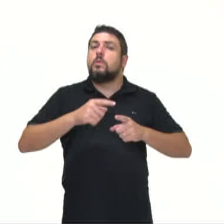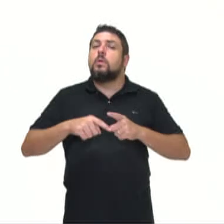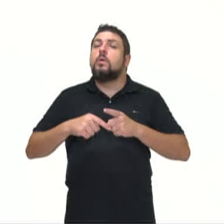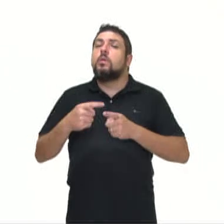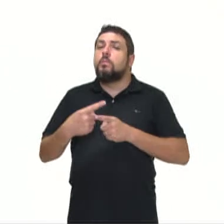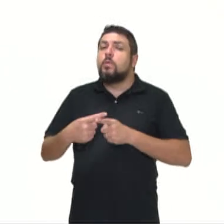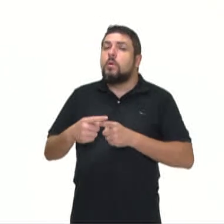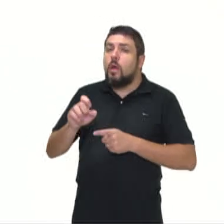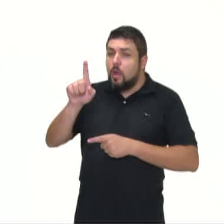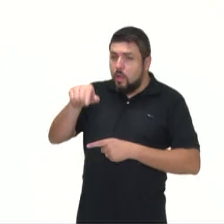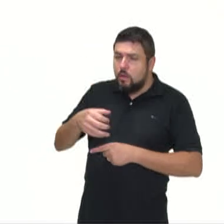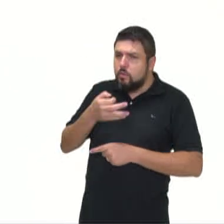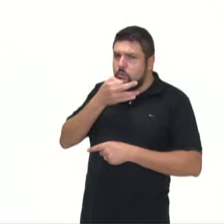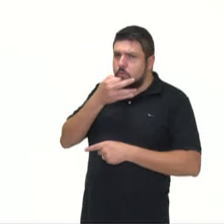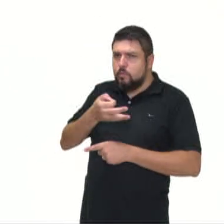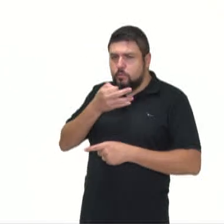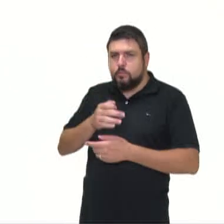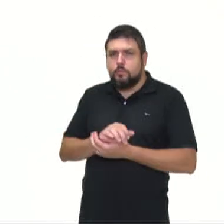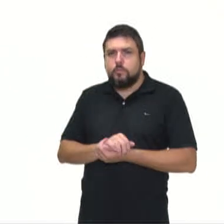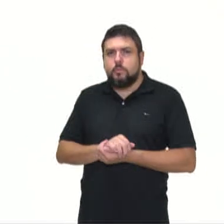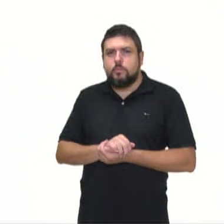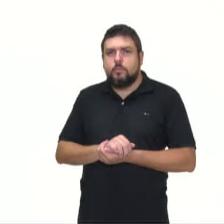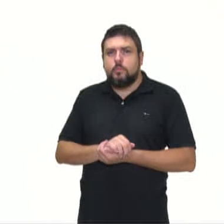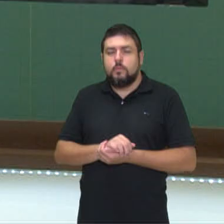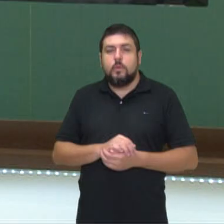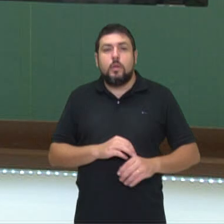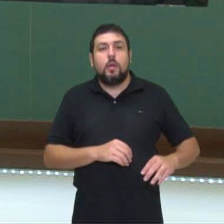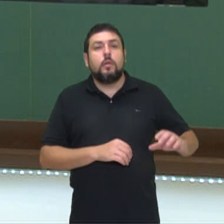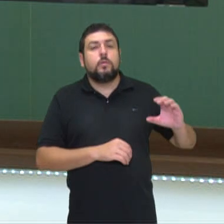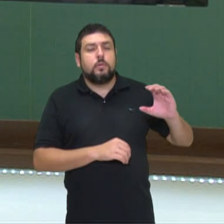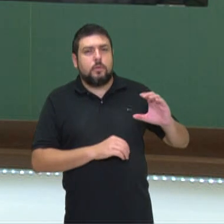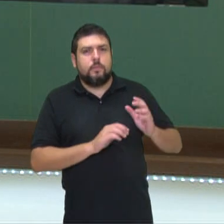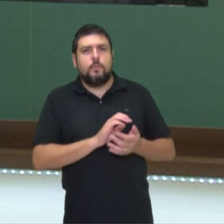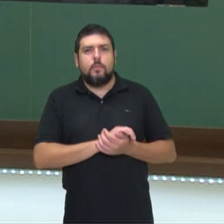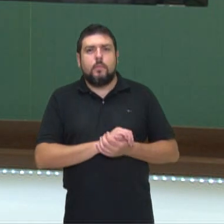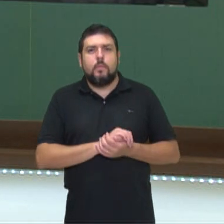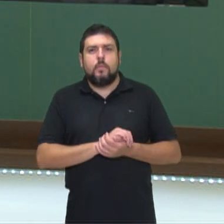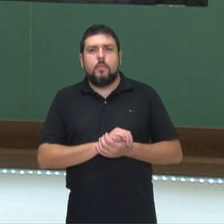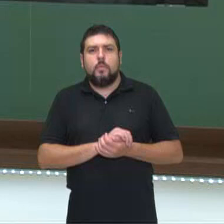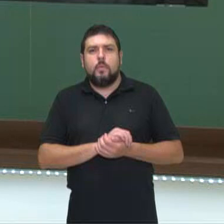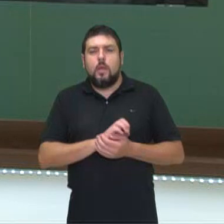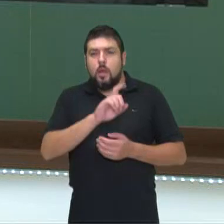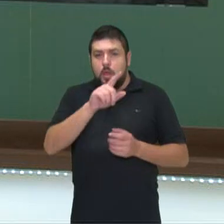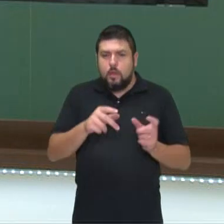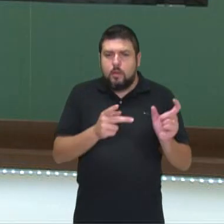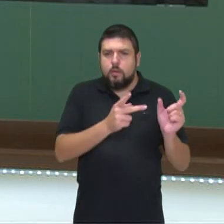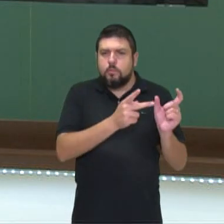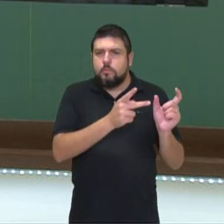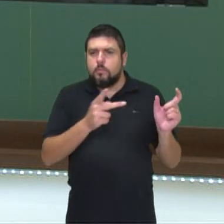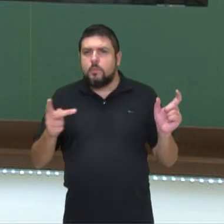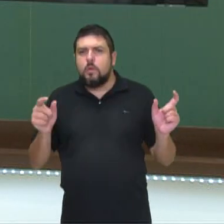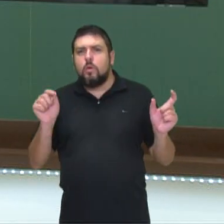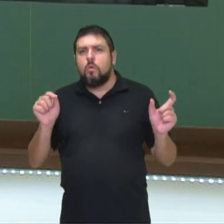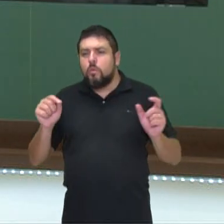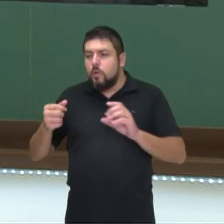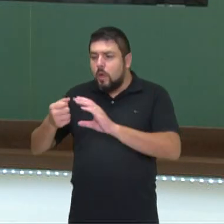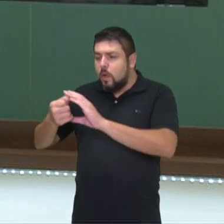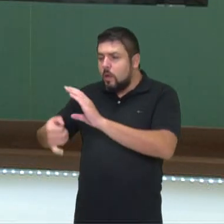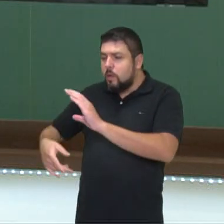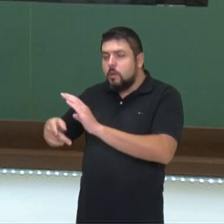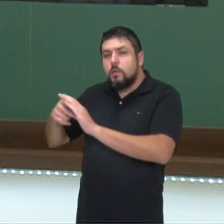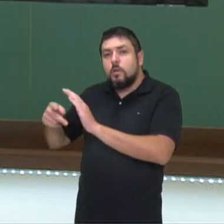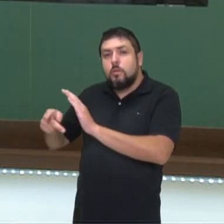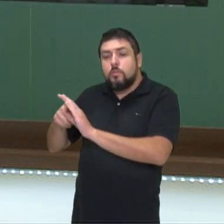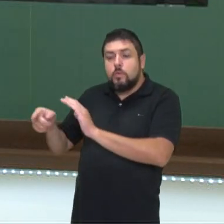E esses termos, essas características podem ser classificados como predicativos do objeto. Isso mesmo, vamos conferir